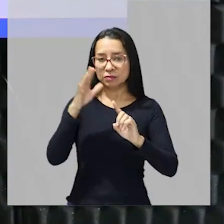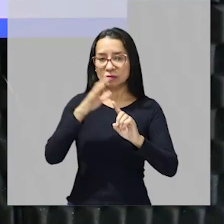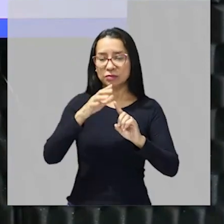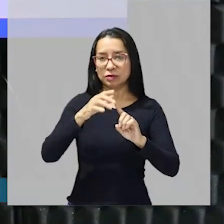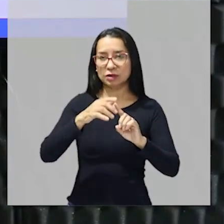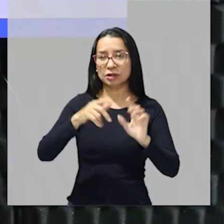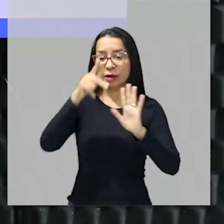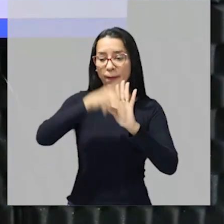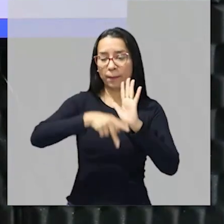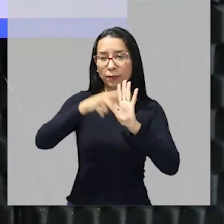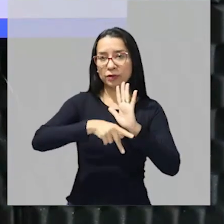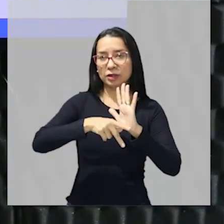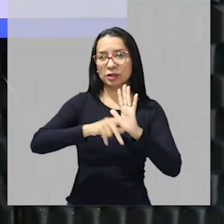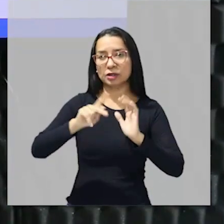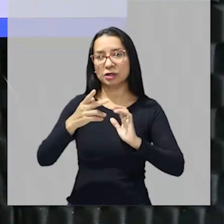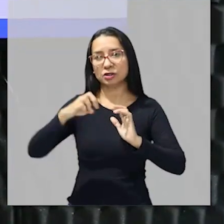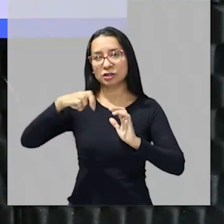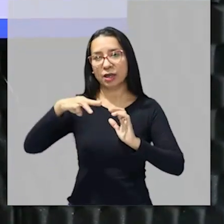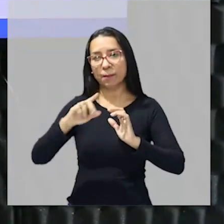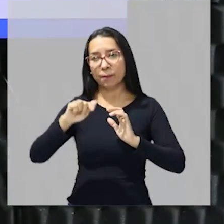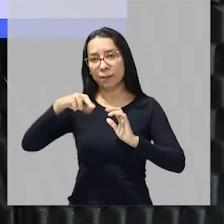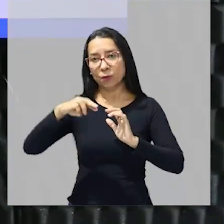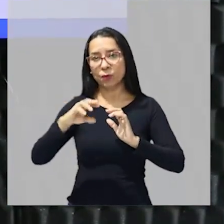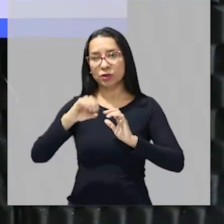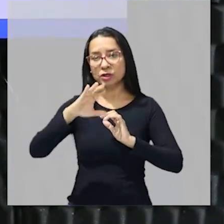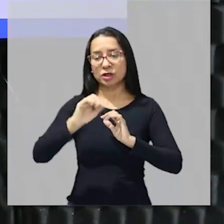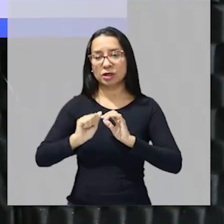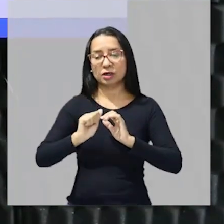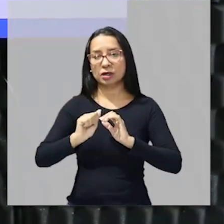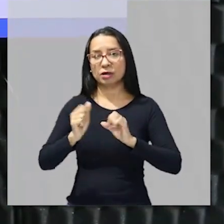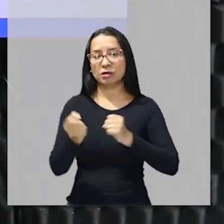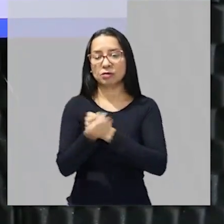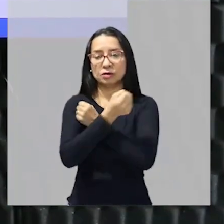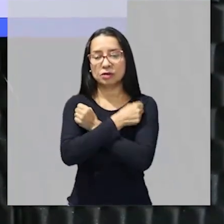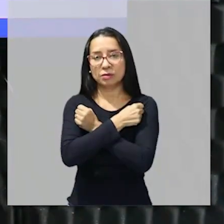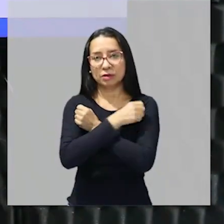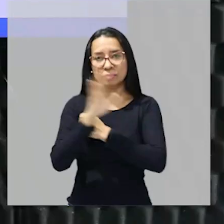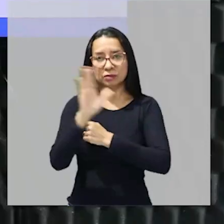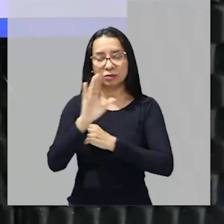hegemônica. Ok, galerinha? Um grande abraço e até o nosso